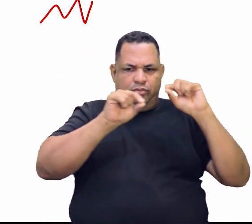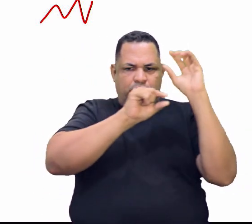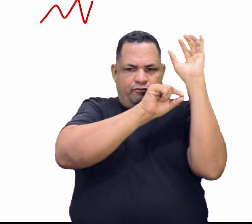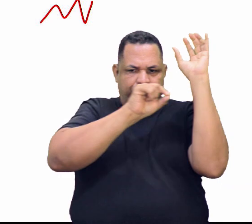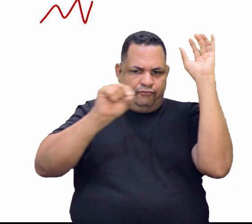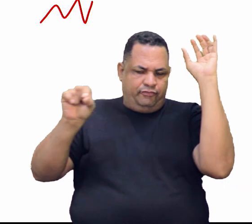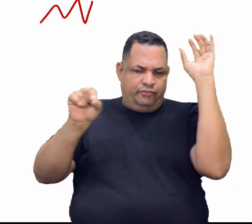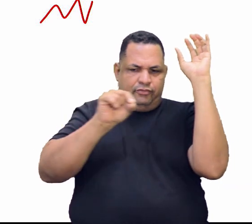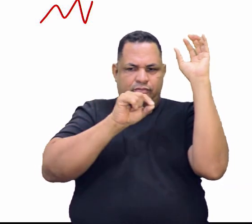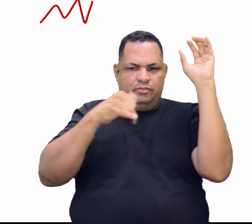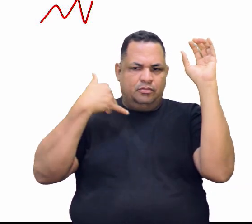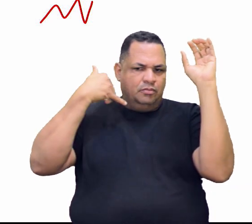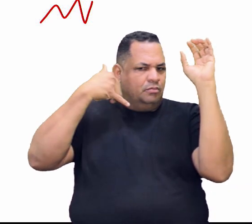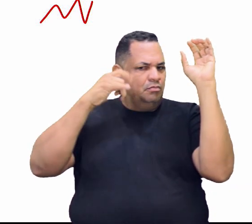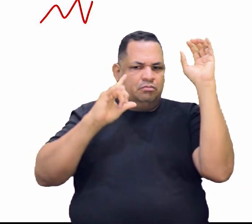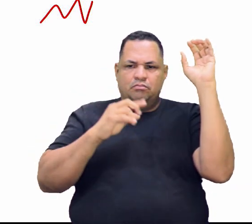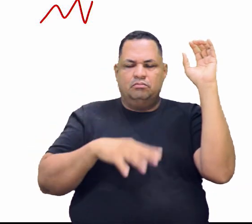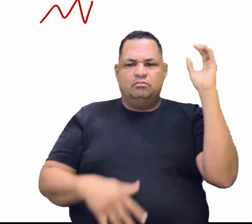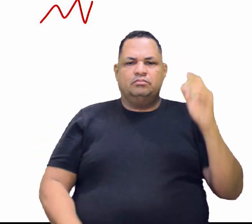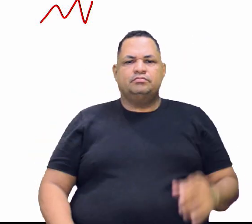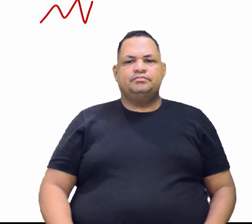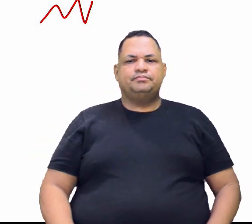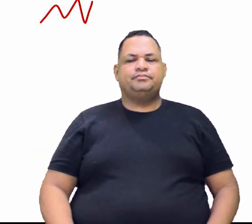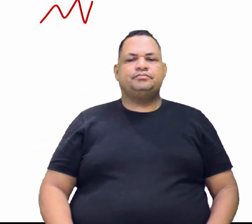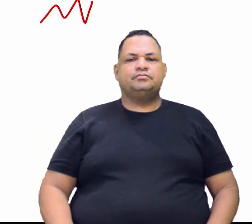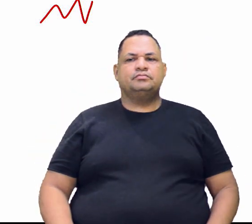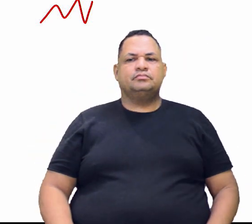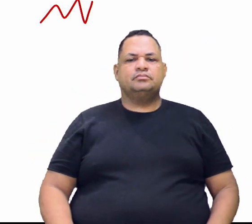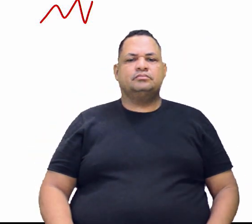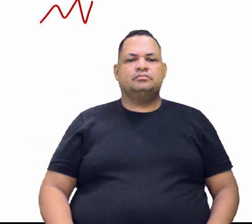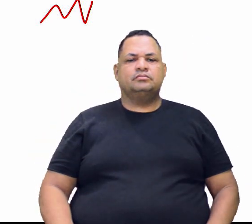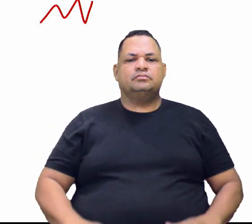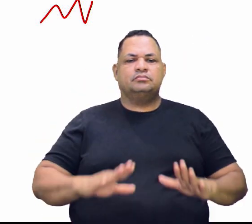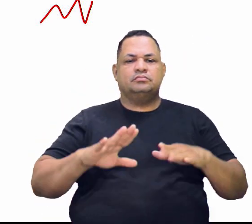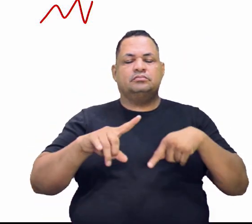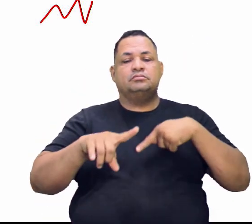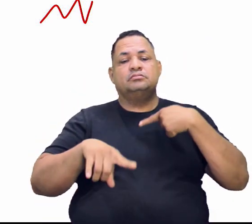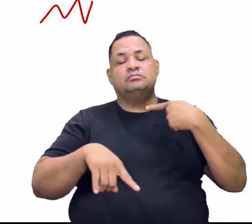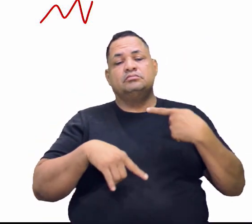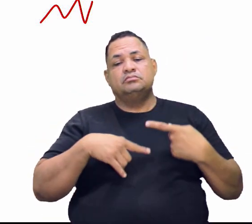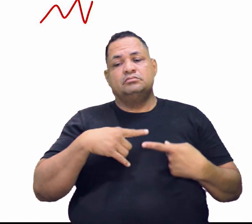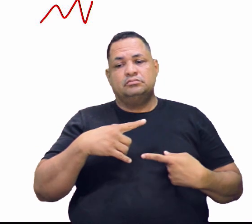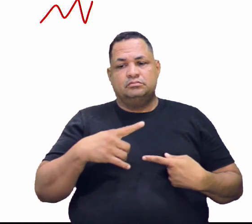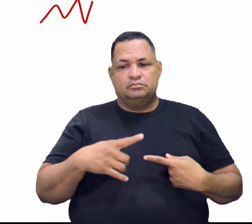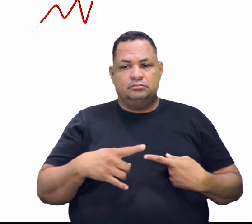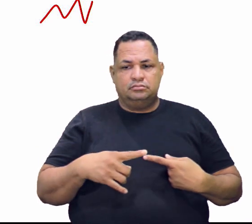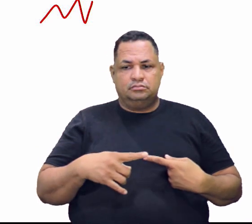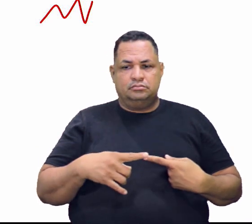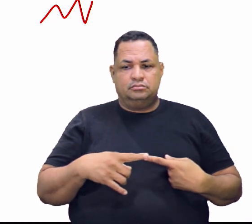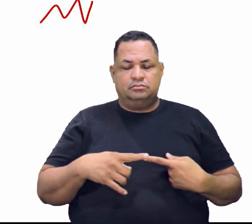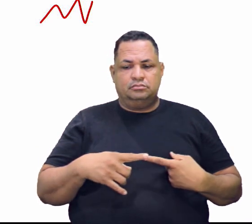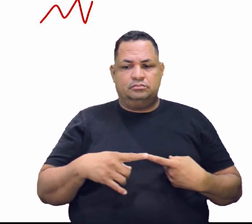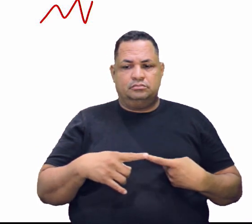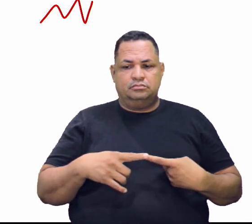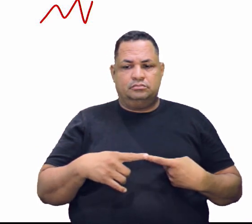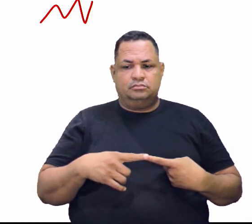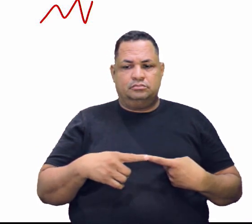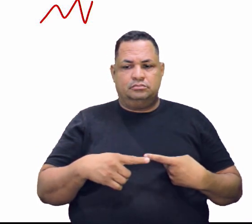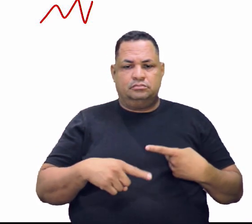essa abertura que vai ser dada, no futuro, a criação da